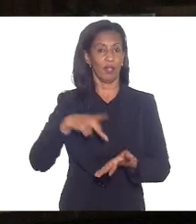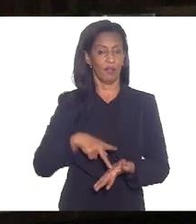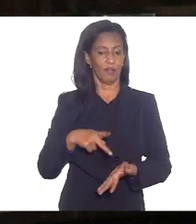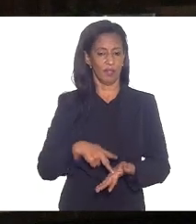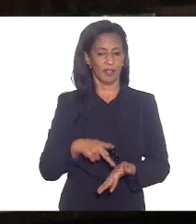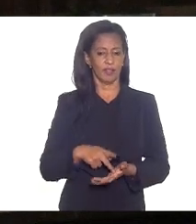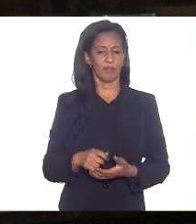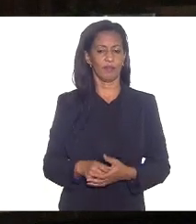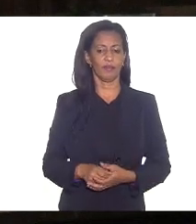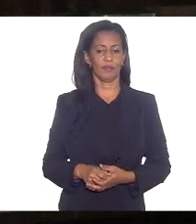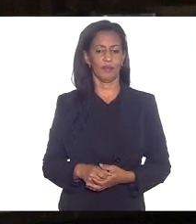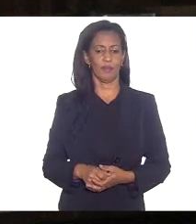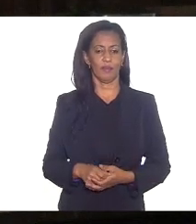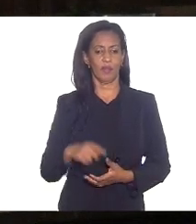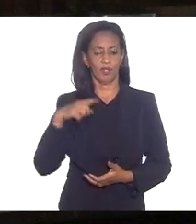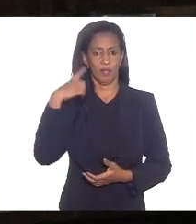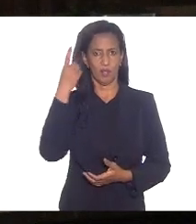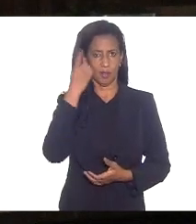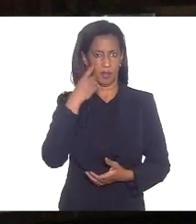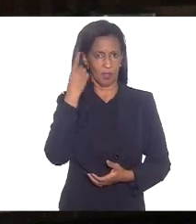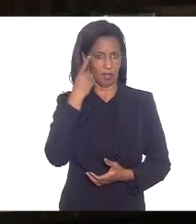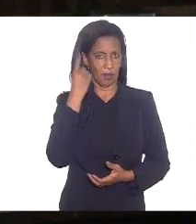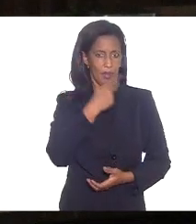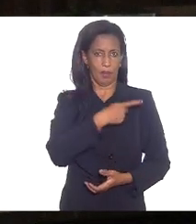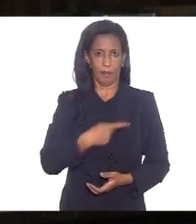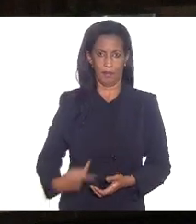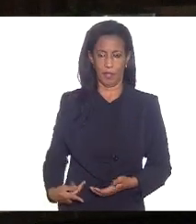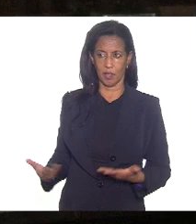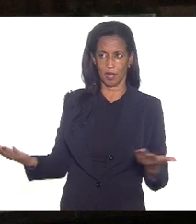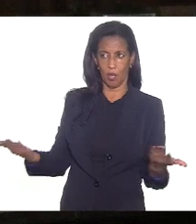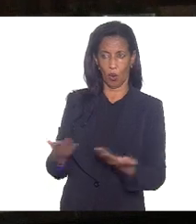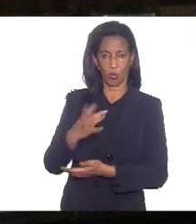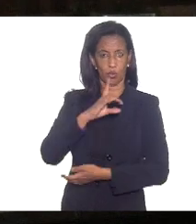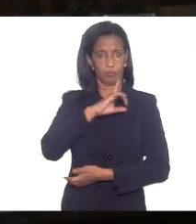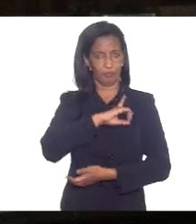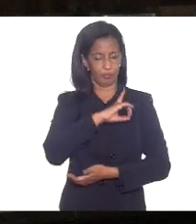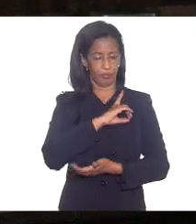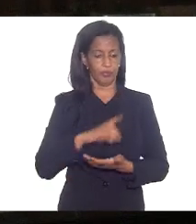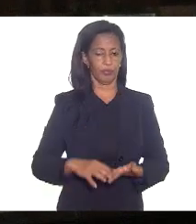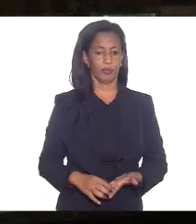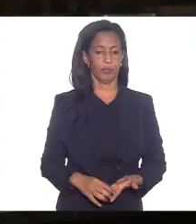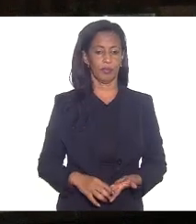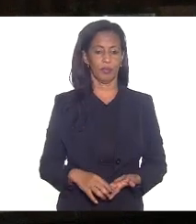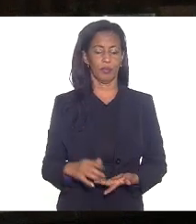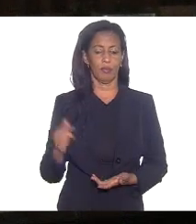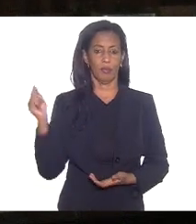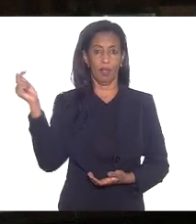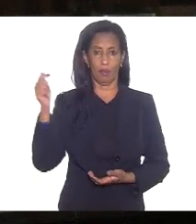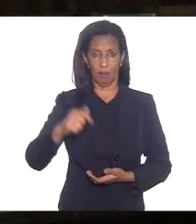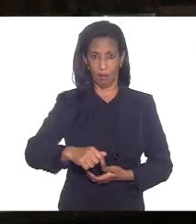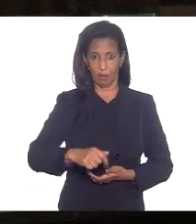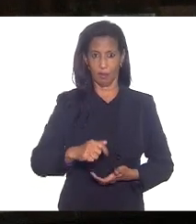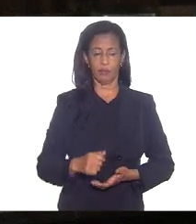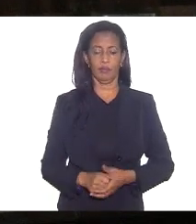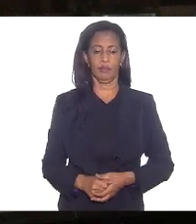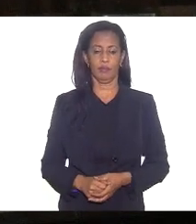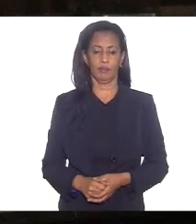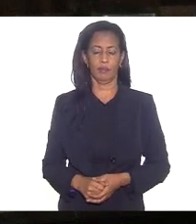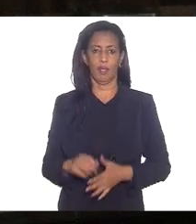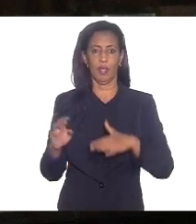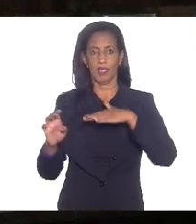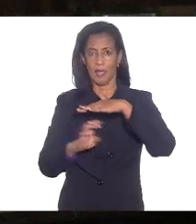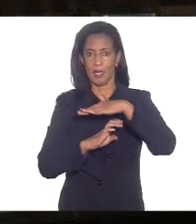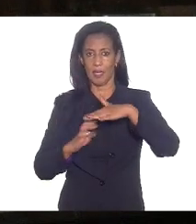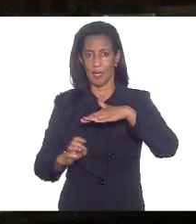verdade, nossa deputada que preside hoje, delegada Marta Rocha, essa